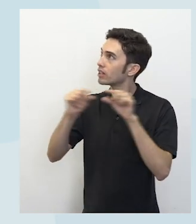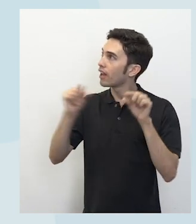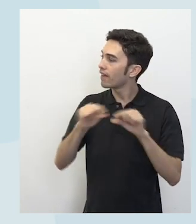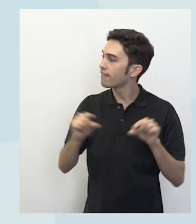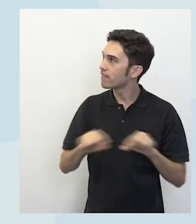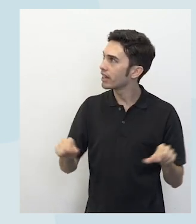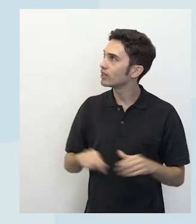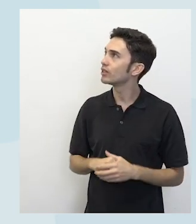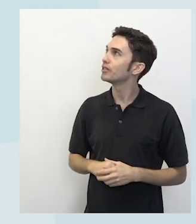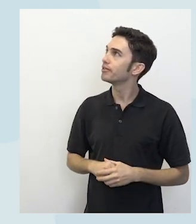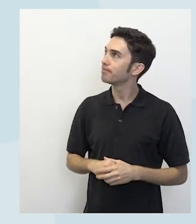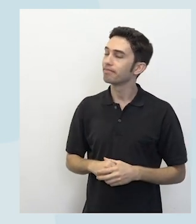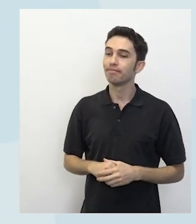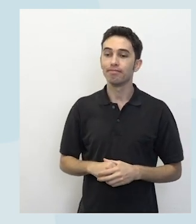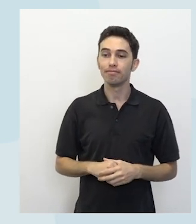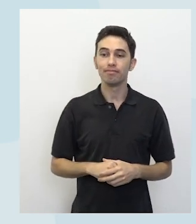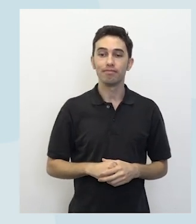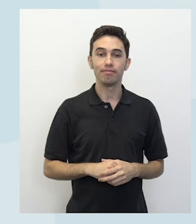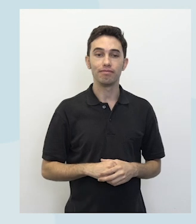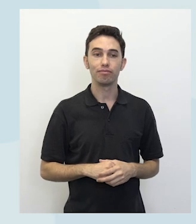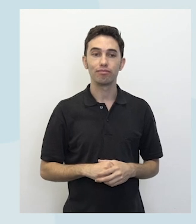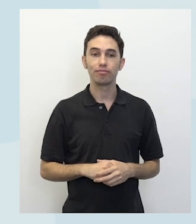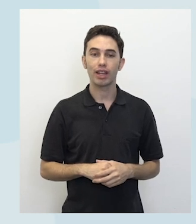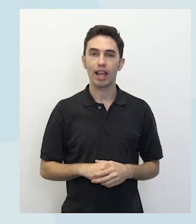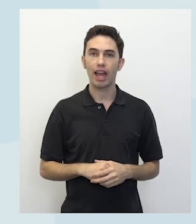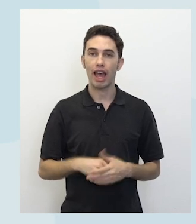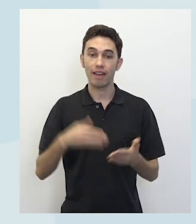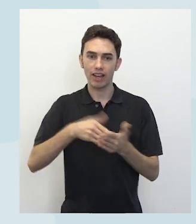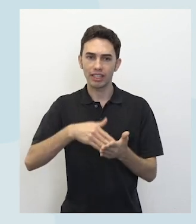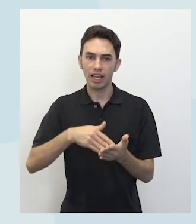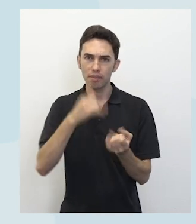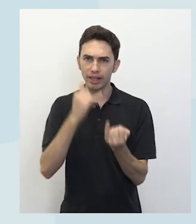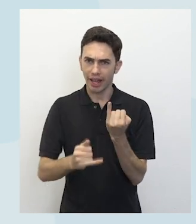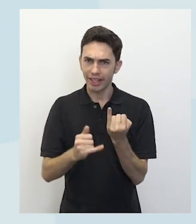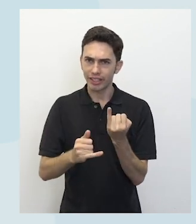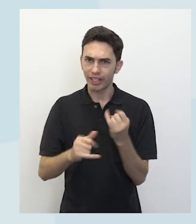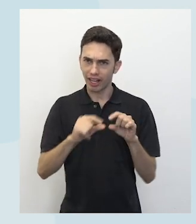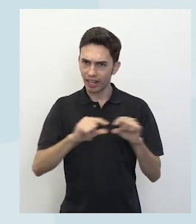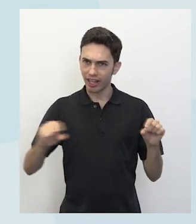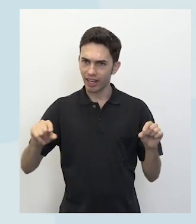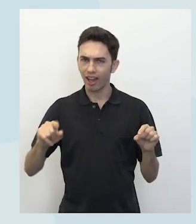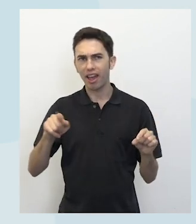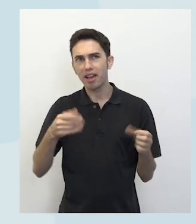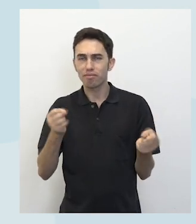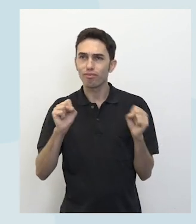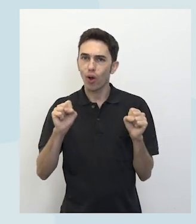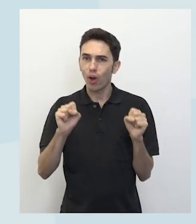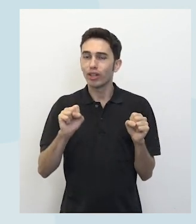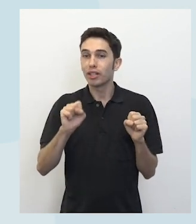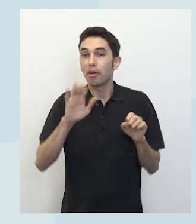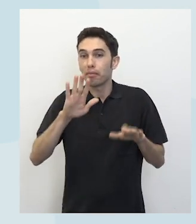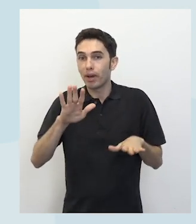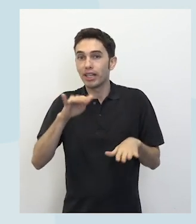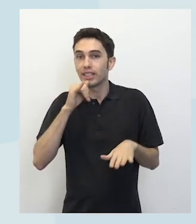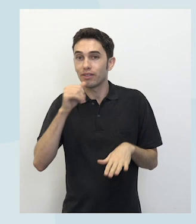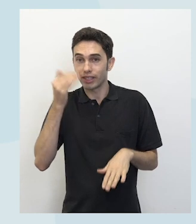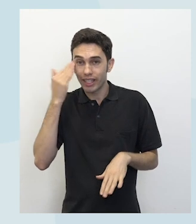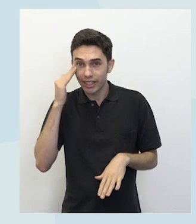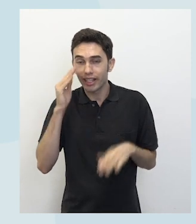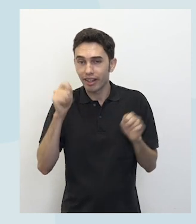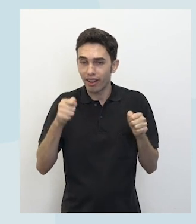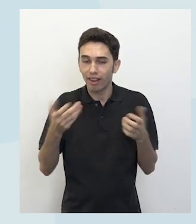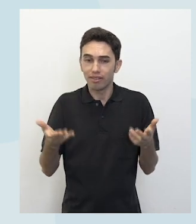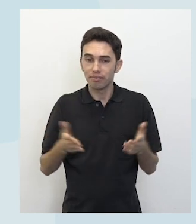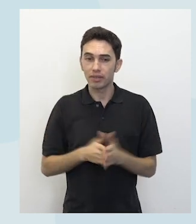Aí alguns alunos me falavam, professor, vai até a metade da linha? Pode ser, desde que você entenda, tá?